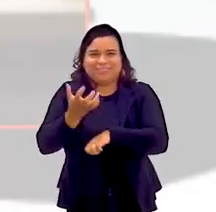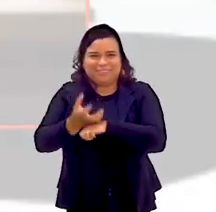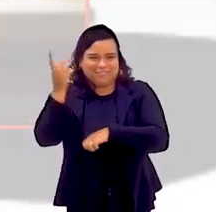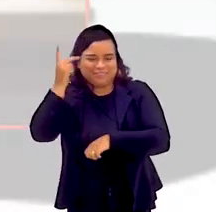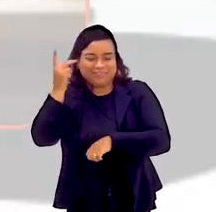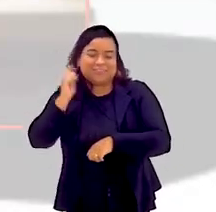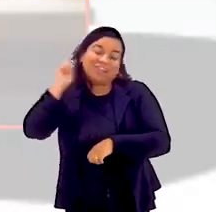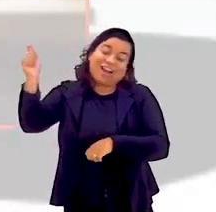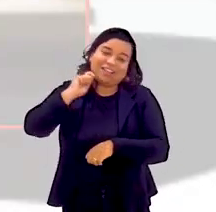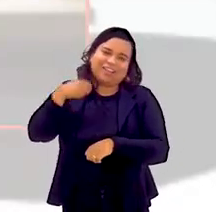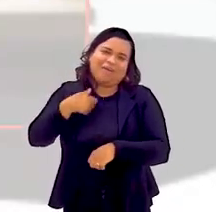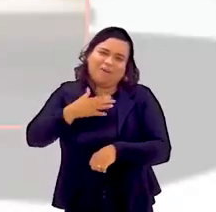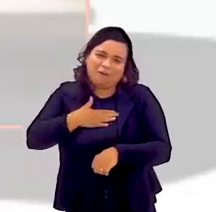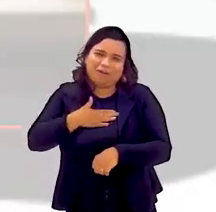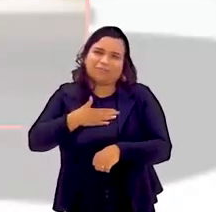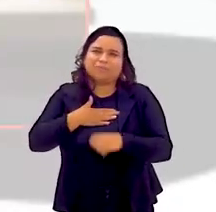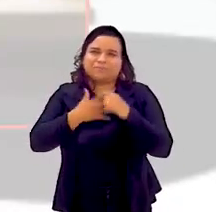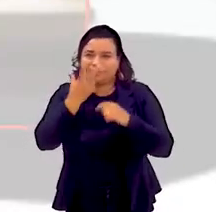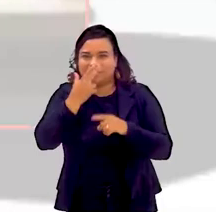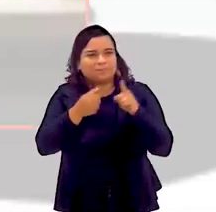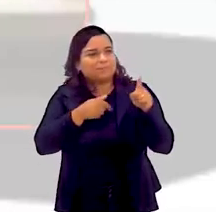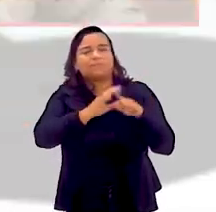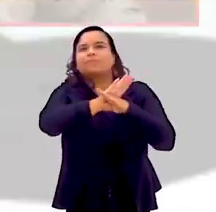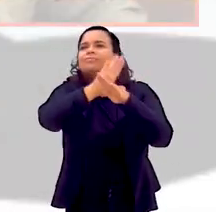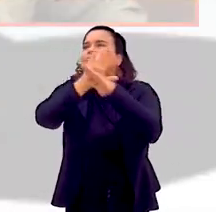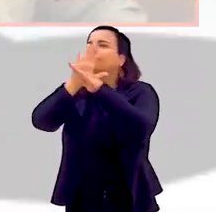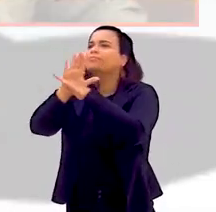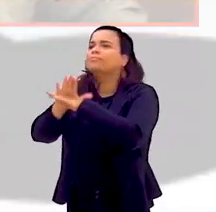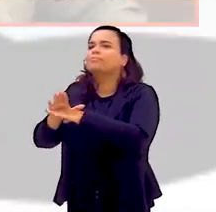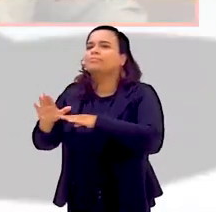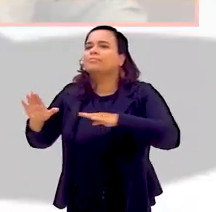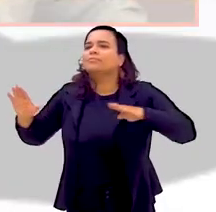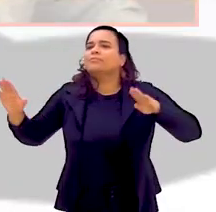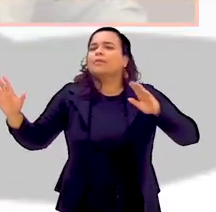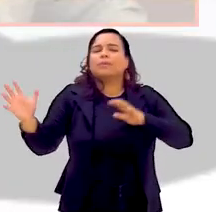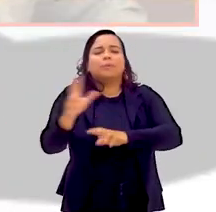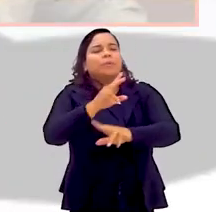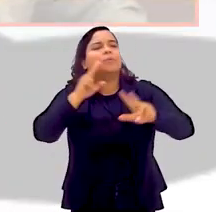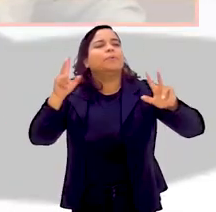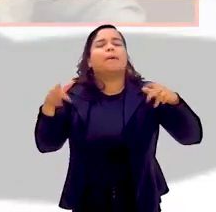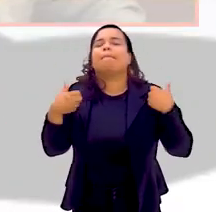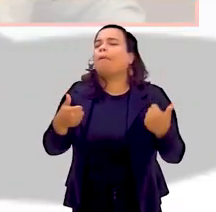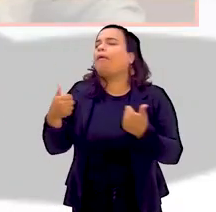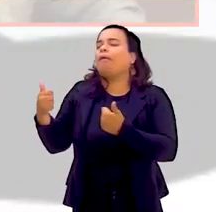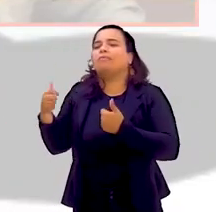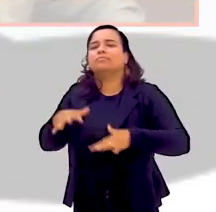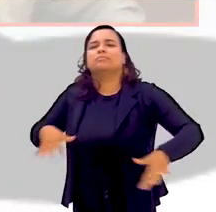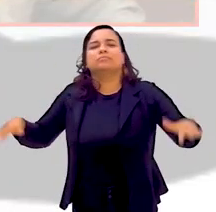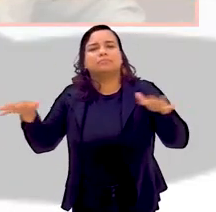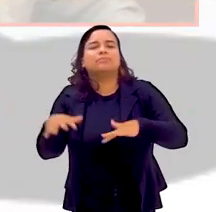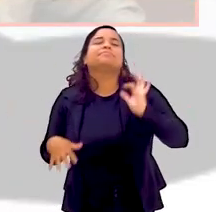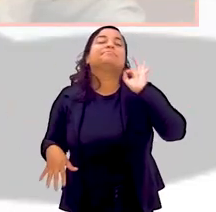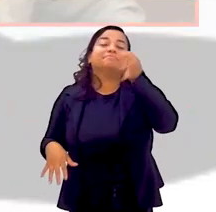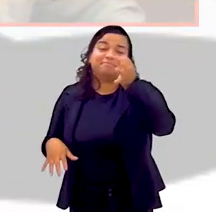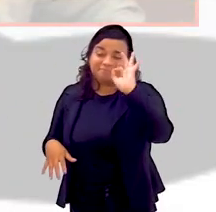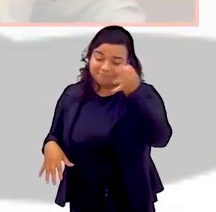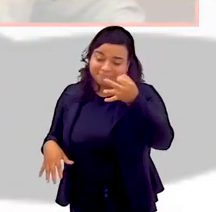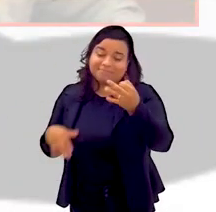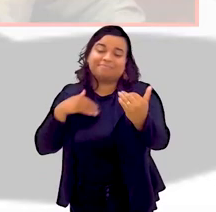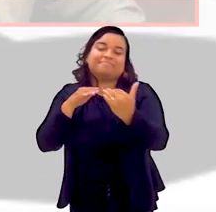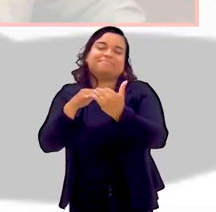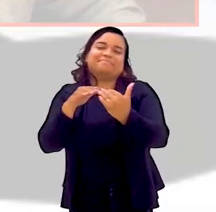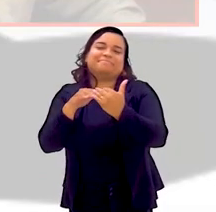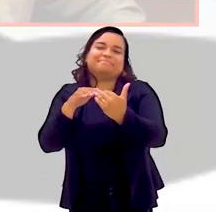Tiradentes. Eu tenho a sensação que ele está oxigenando aquele espaço. Você sente a mesma coisa? Você tem toda a razão. Aliás, os eventos que têm acontecido